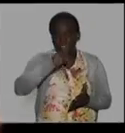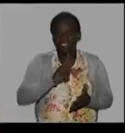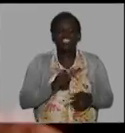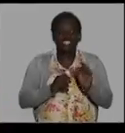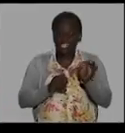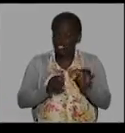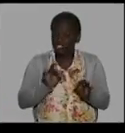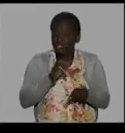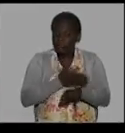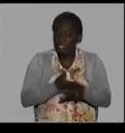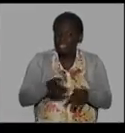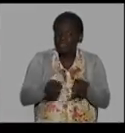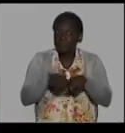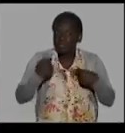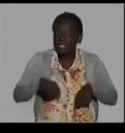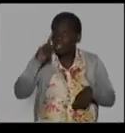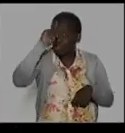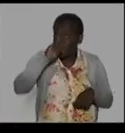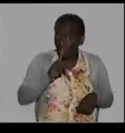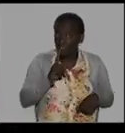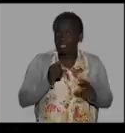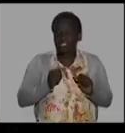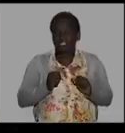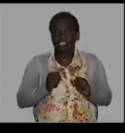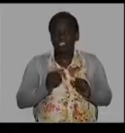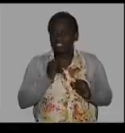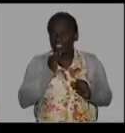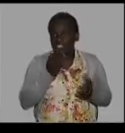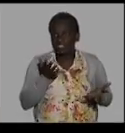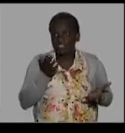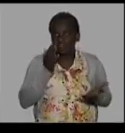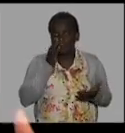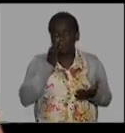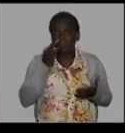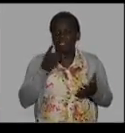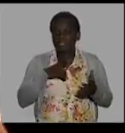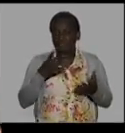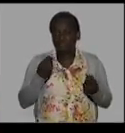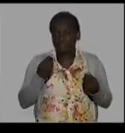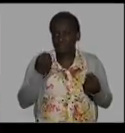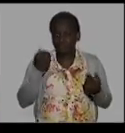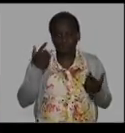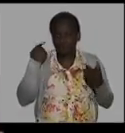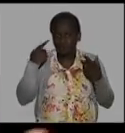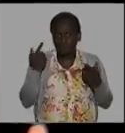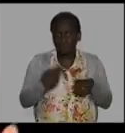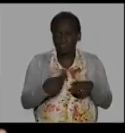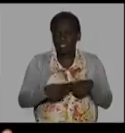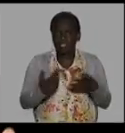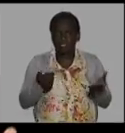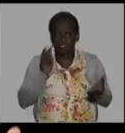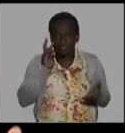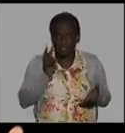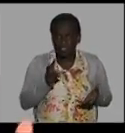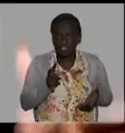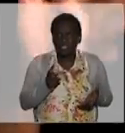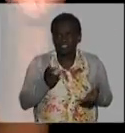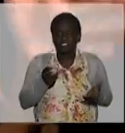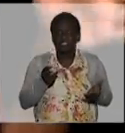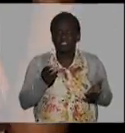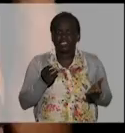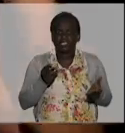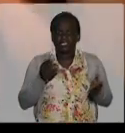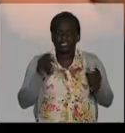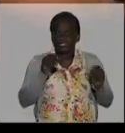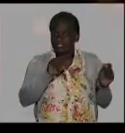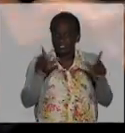louras, não basta ser branca, tem que ser loura, né? Assim, tipo, e é muito louco, assim, porque você pega, né, você